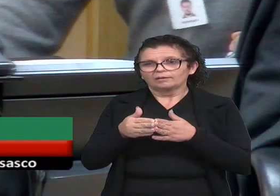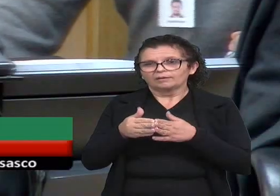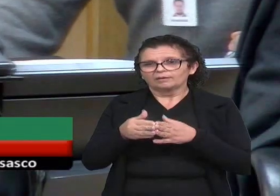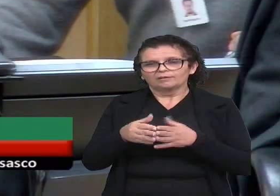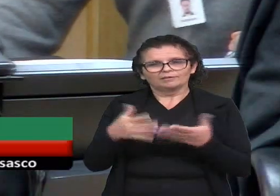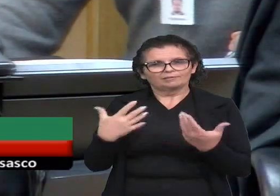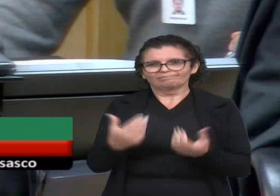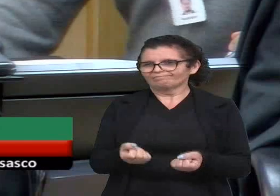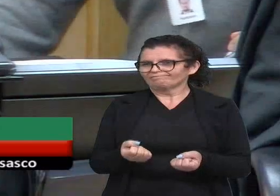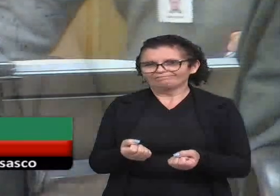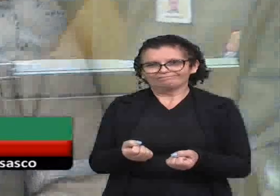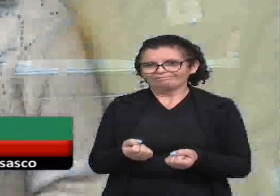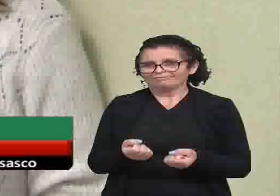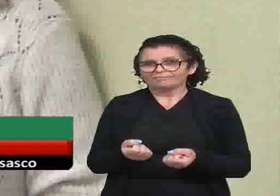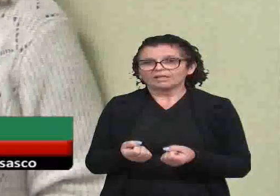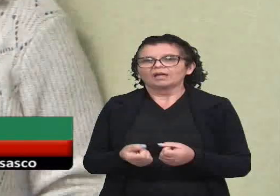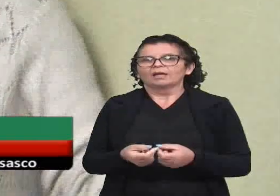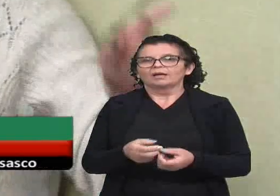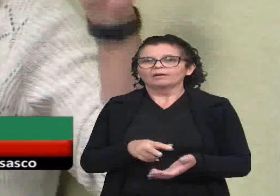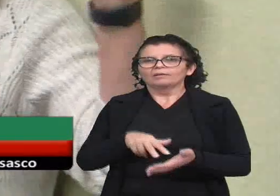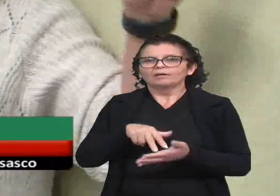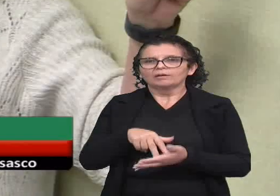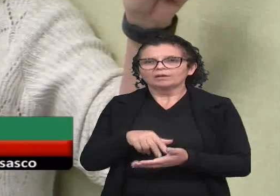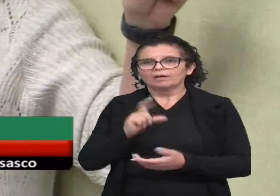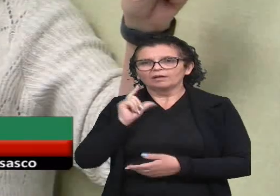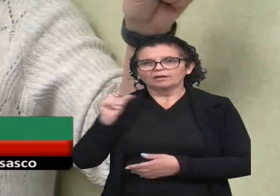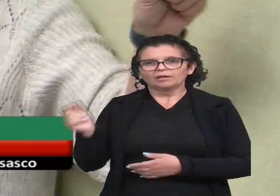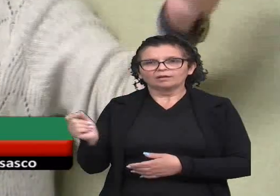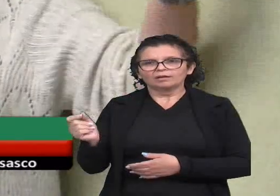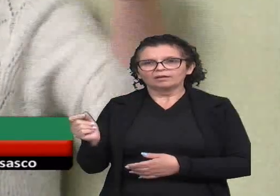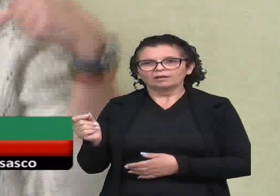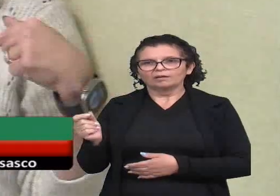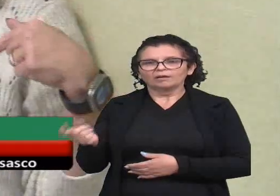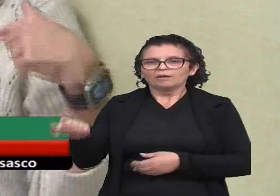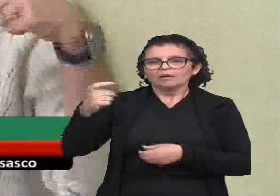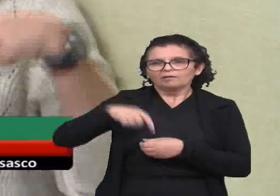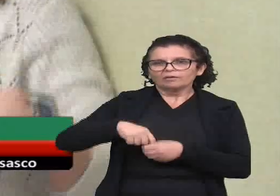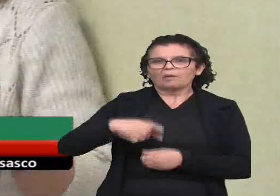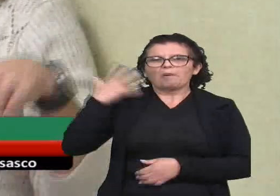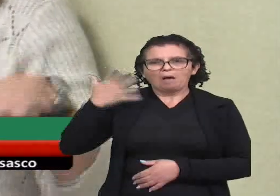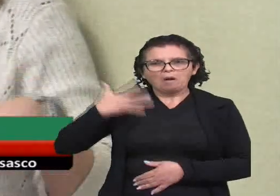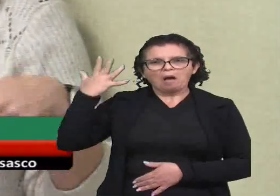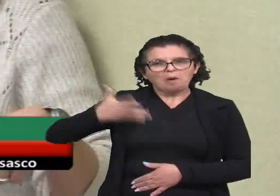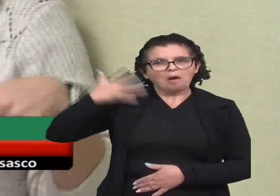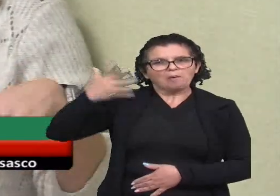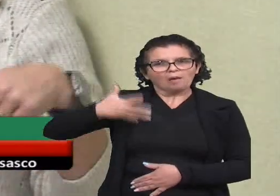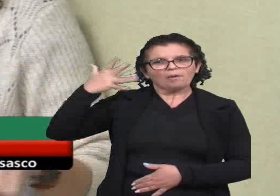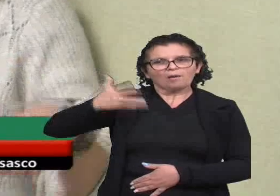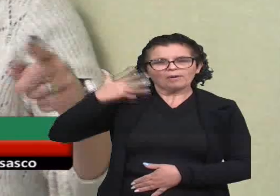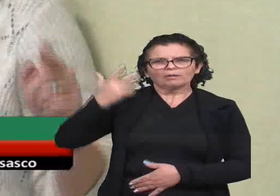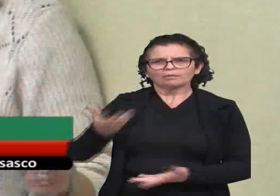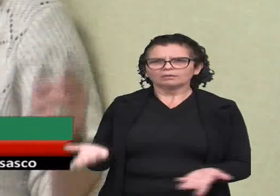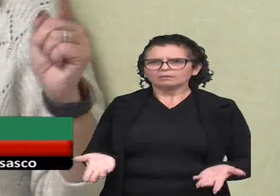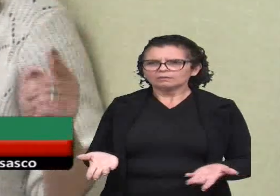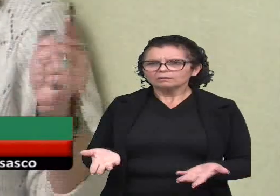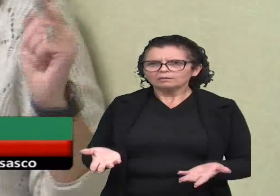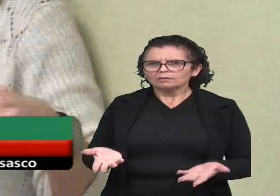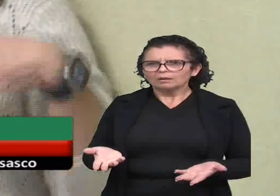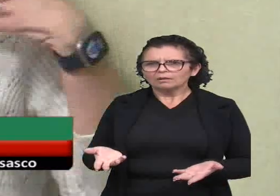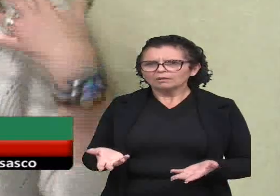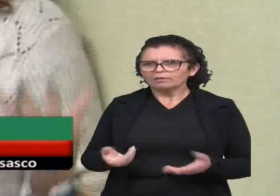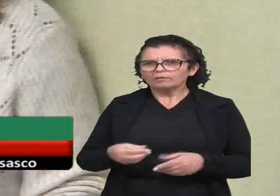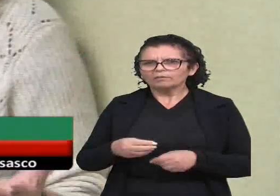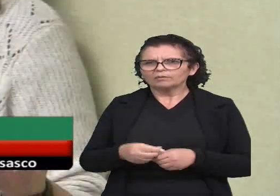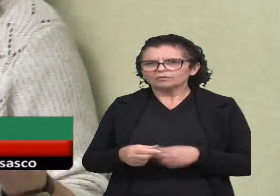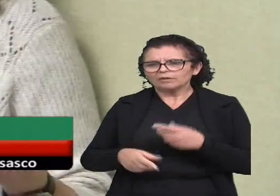não regimental, e ele, eu saí, voltei, ele ainda estava aqui na questão de ordem não regimental